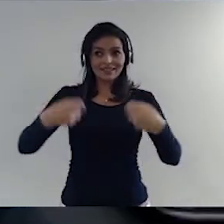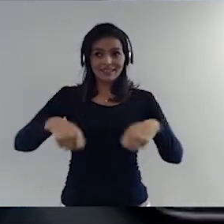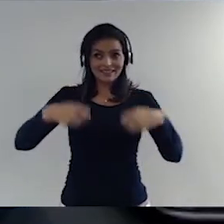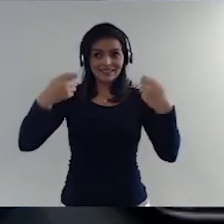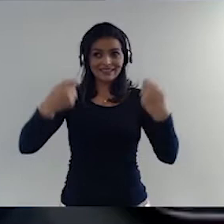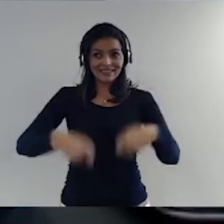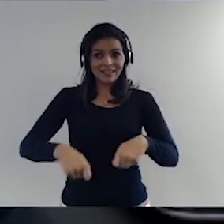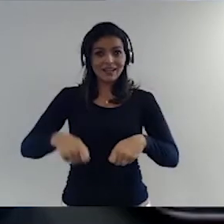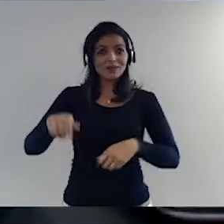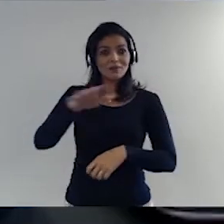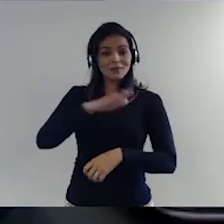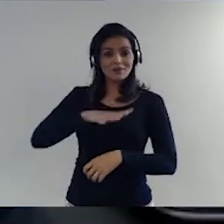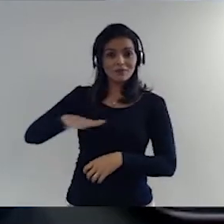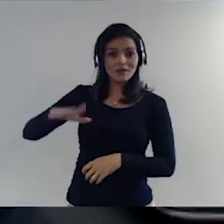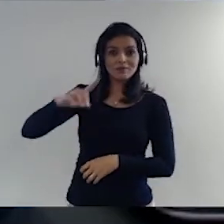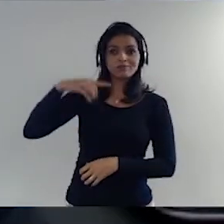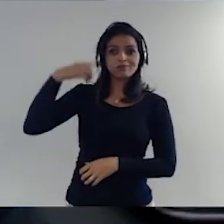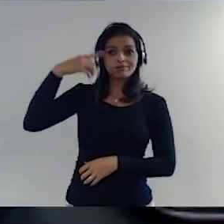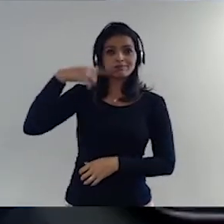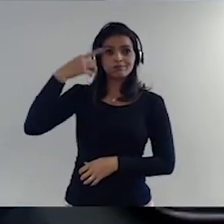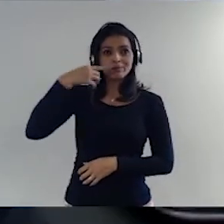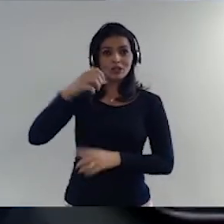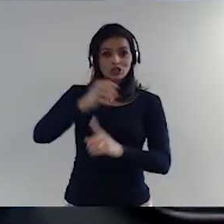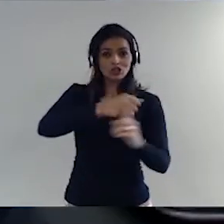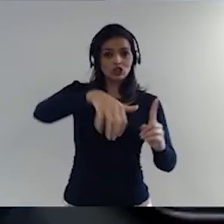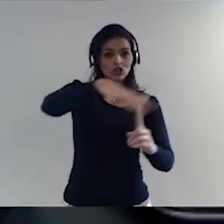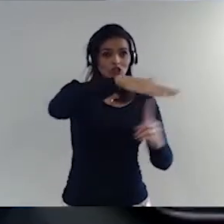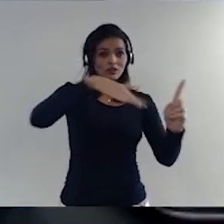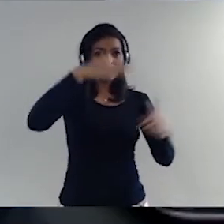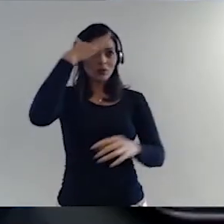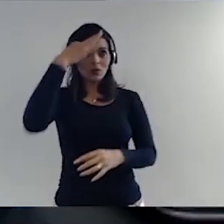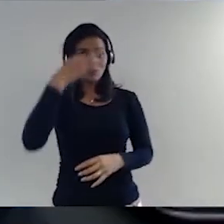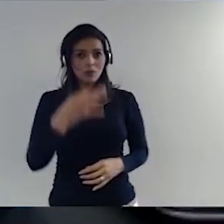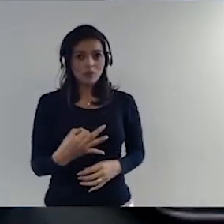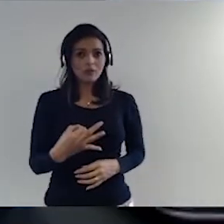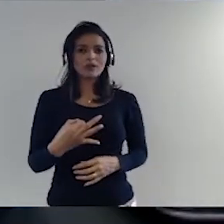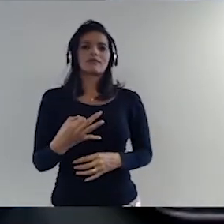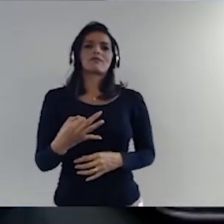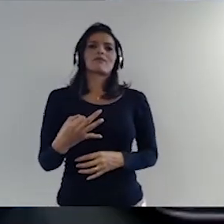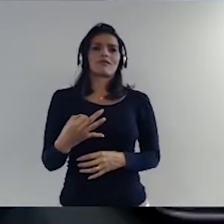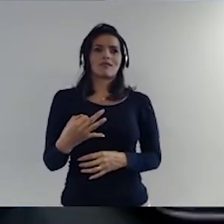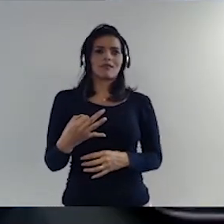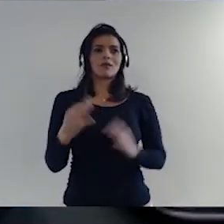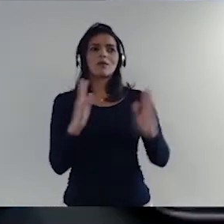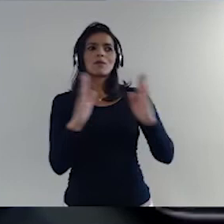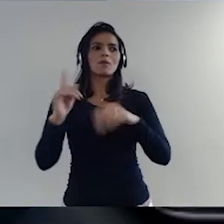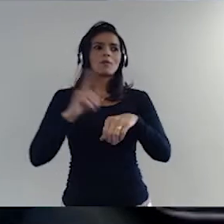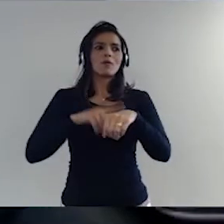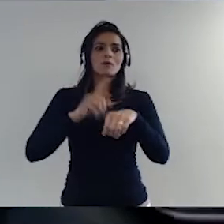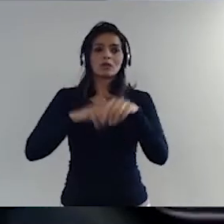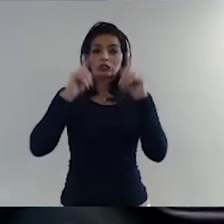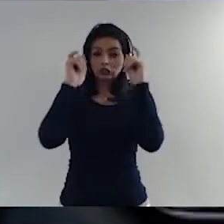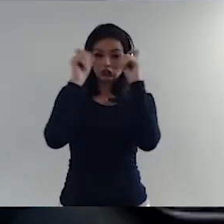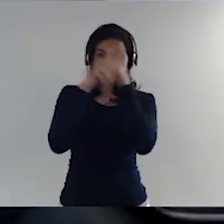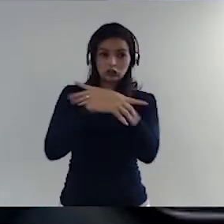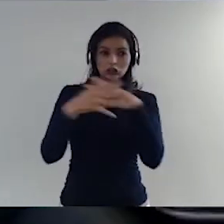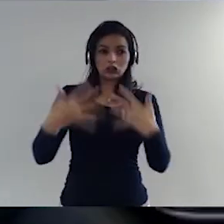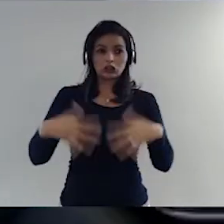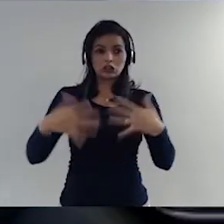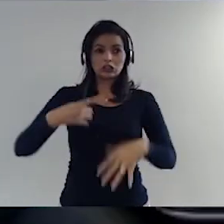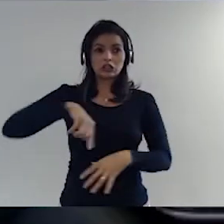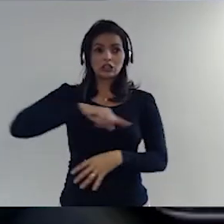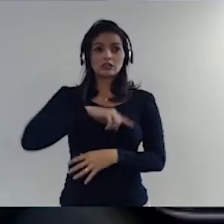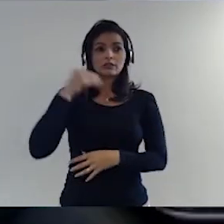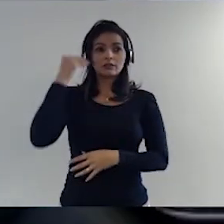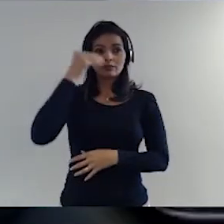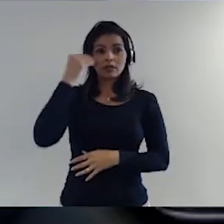que a advocacia e toda a sociedade possa compreender não só o momento de dificuldade que estamos a